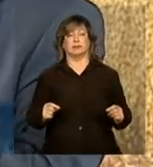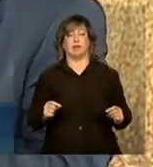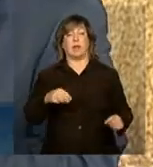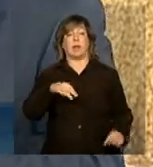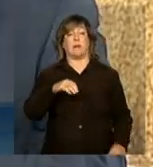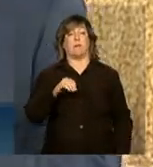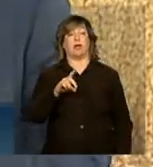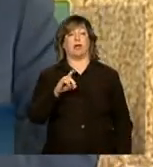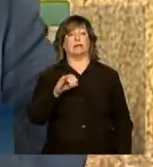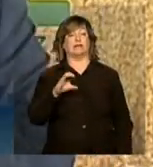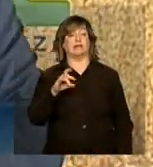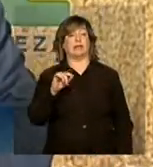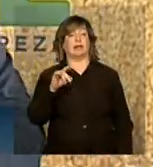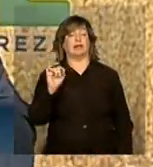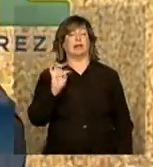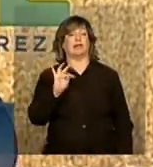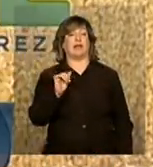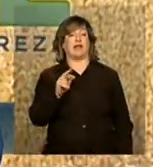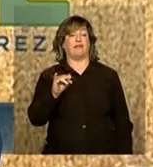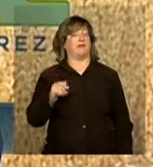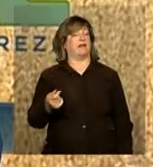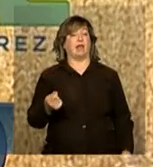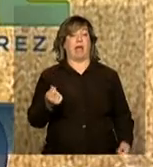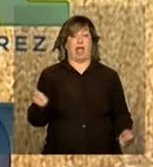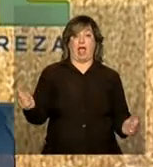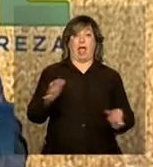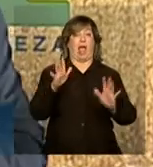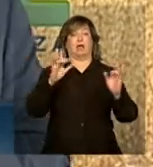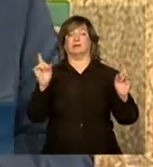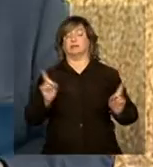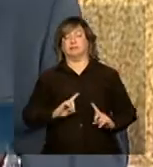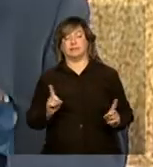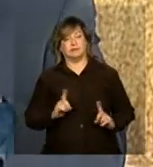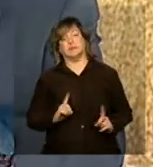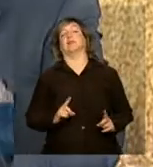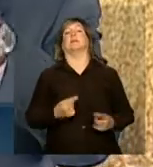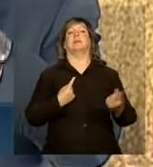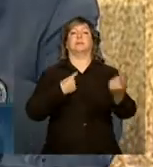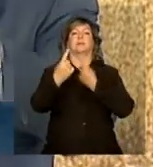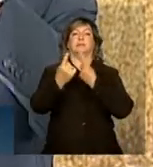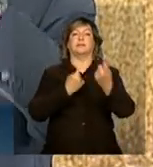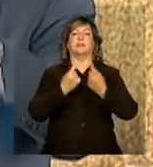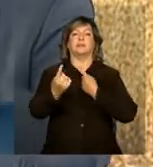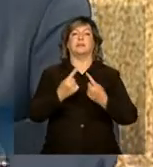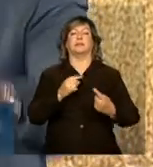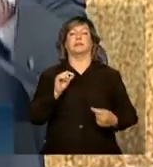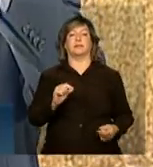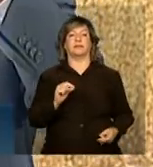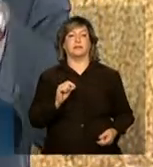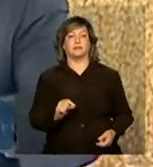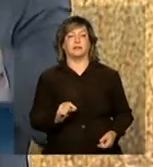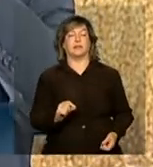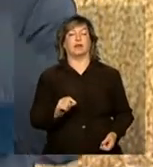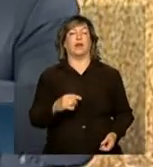modicidade tarifária, não vai pesar no bolso do produtor, porque nós conseguimos desconto